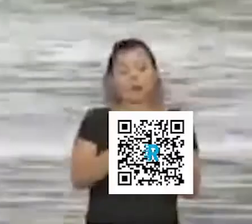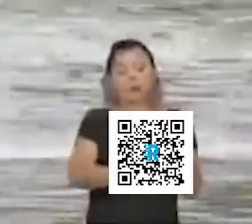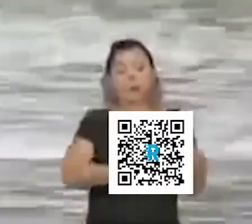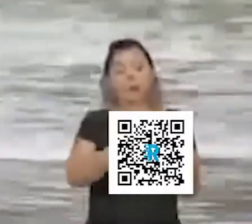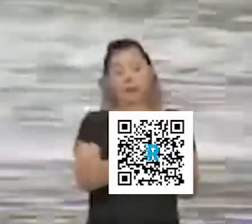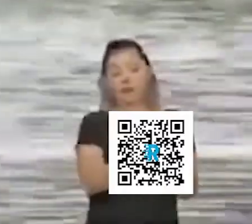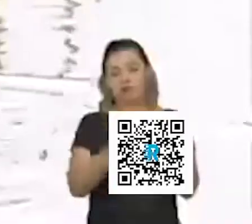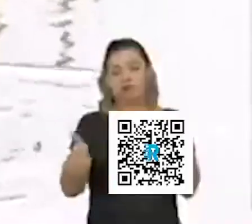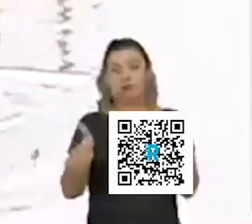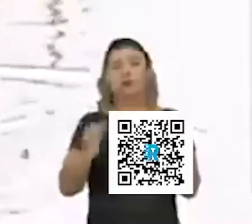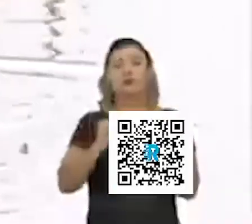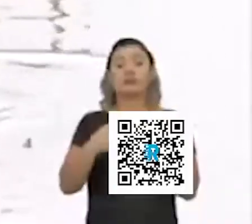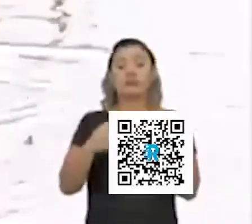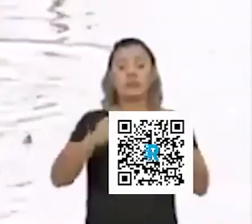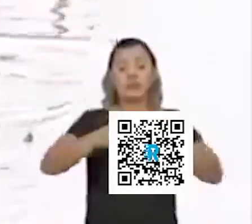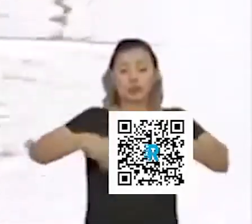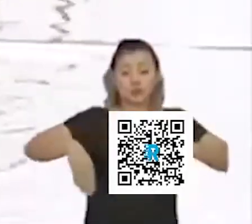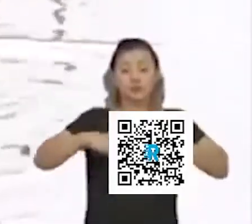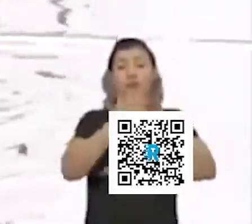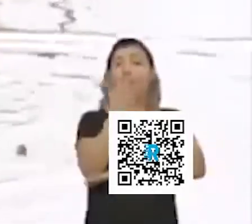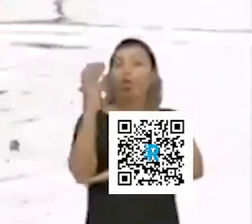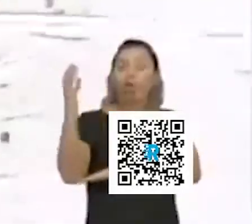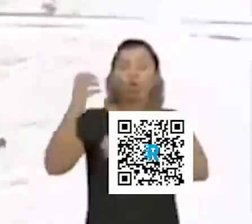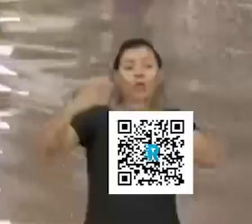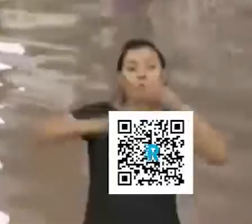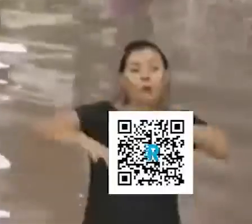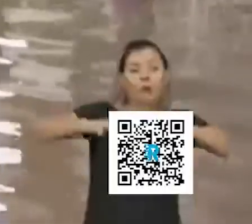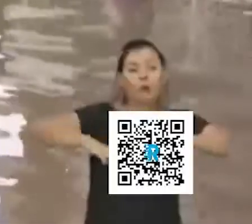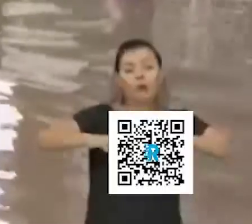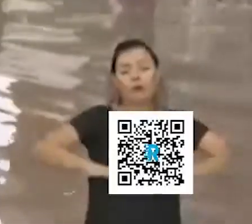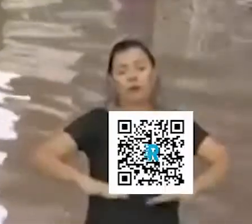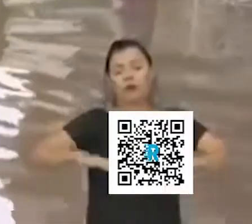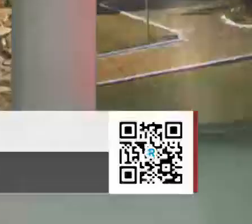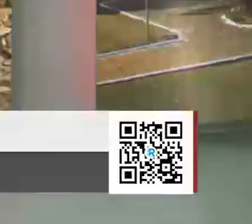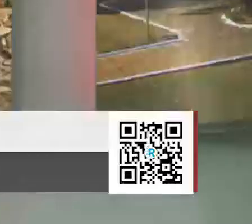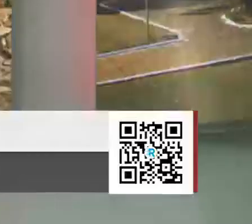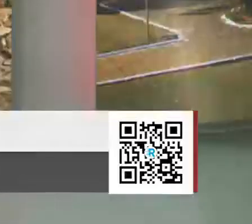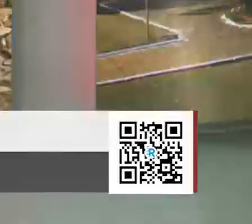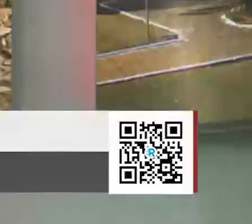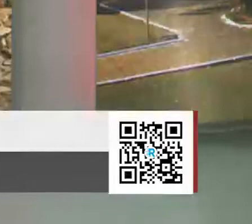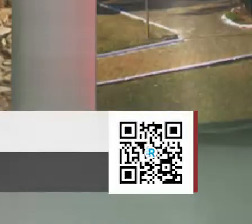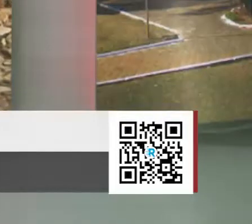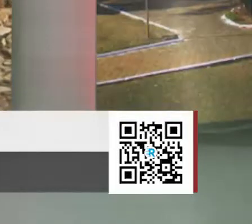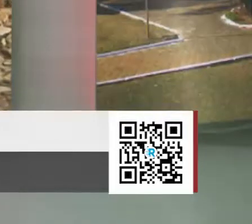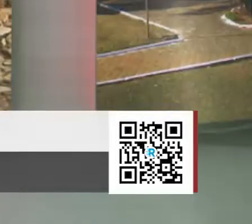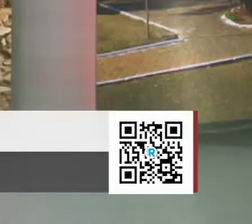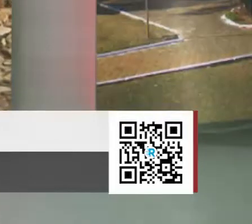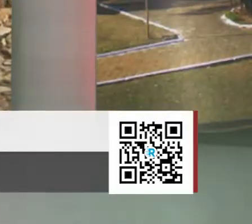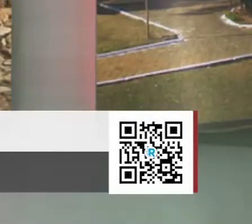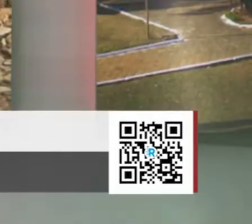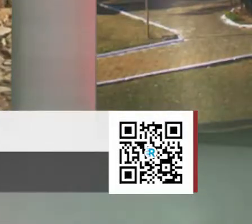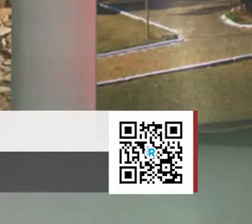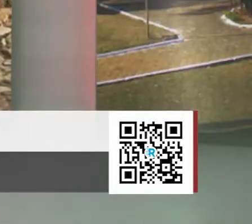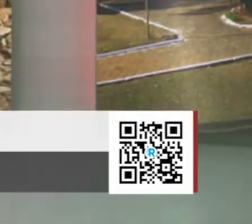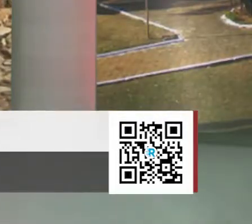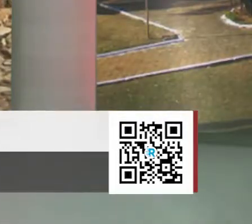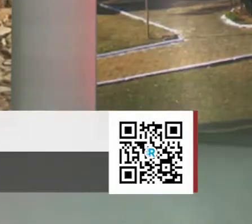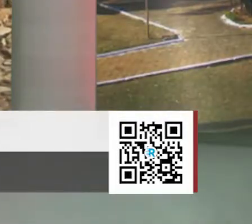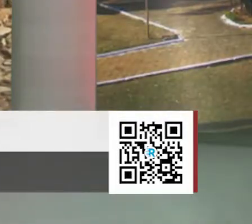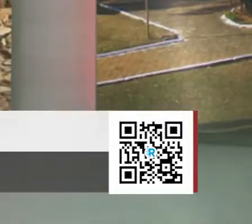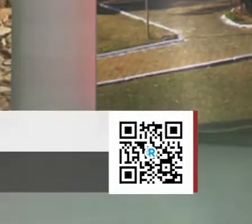de riscos ambientais, humanitários, de saúde pública ou calamidades. Ainda falando do INSS, o benefício